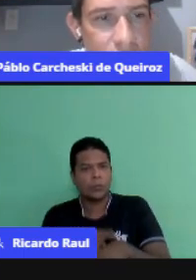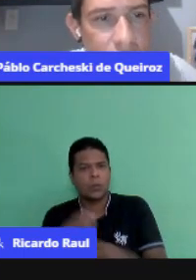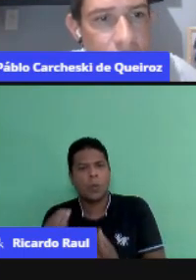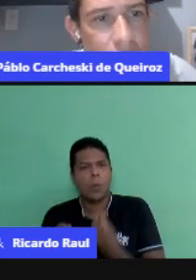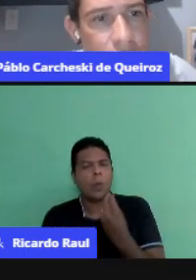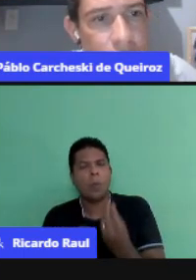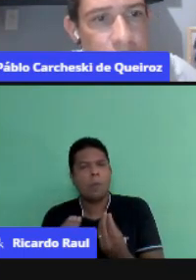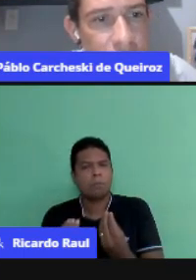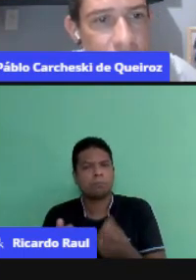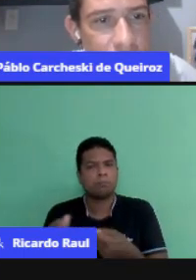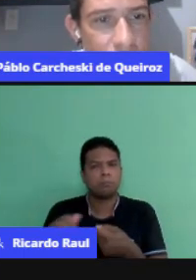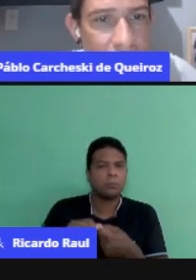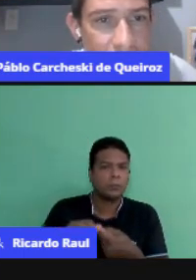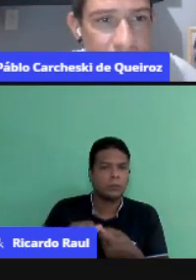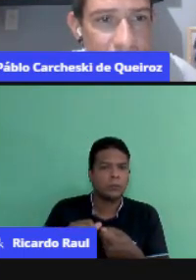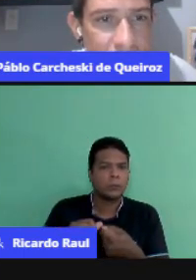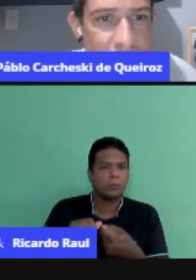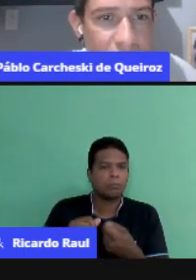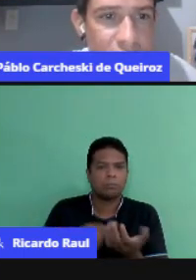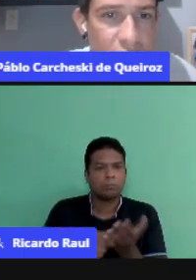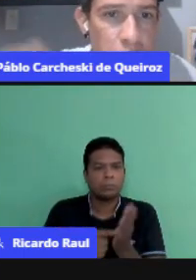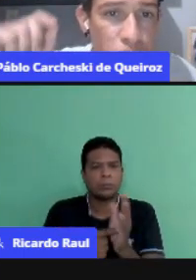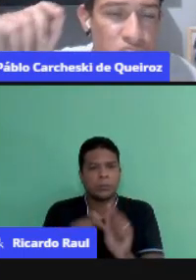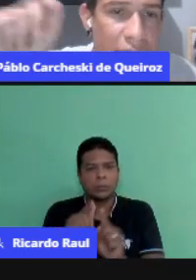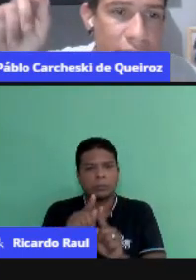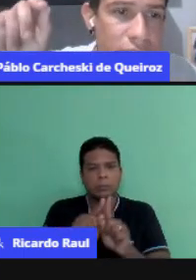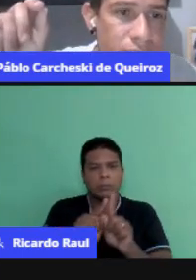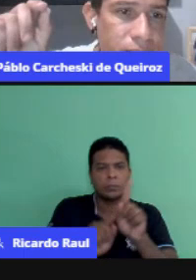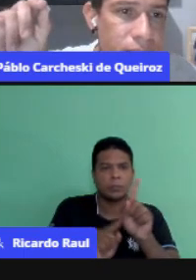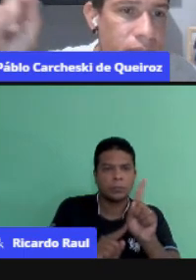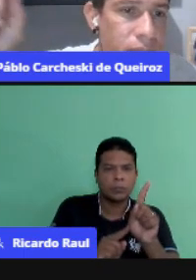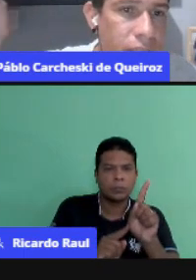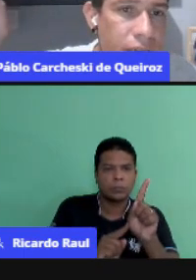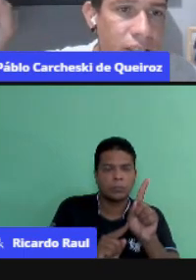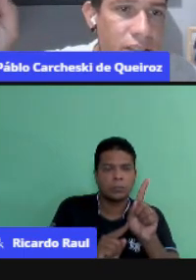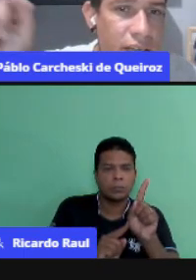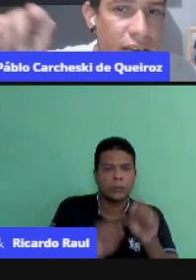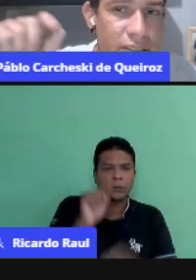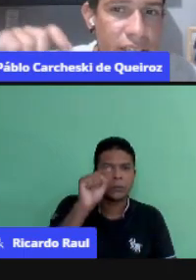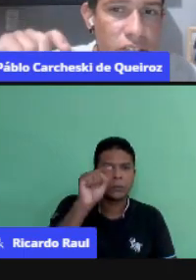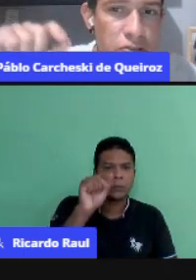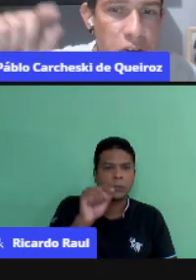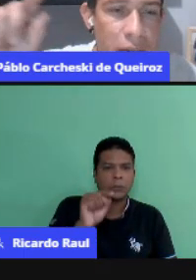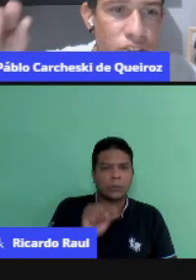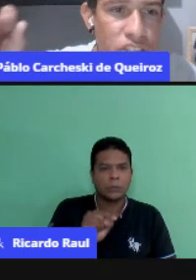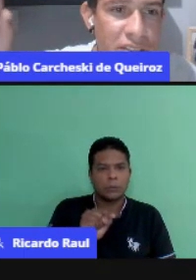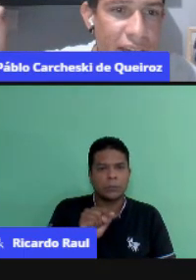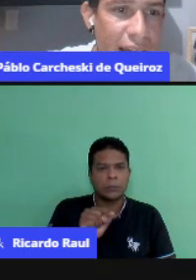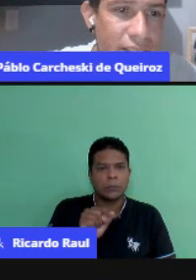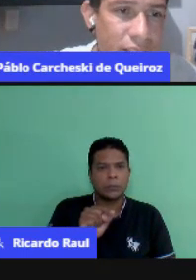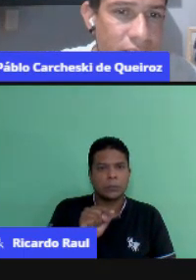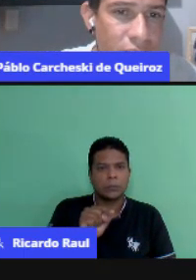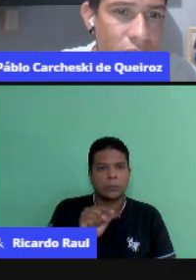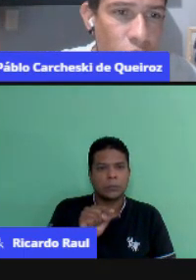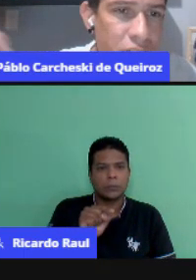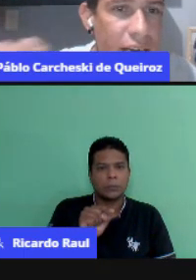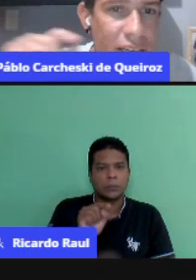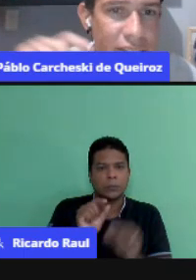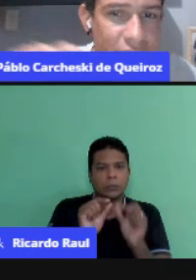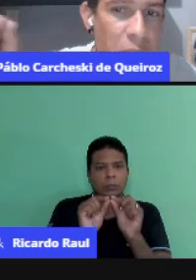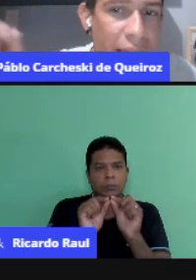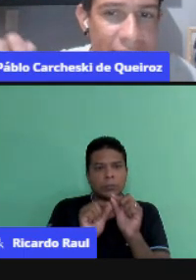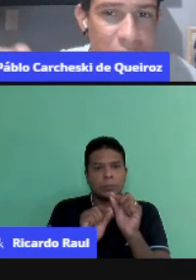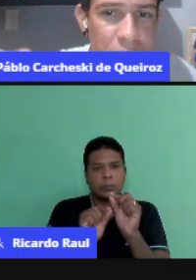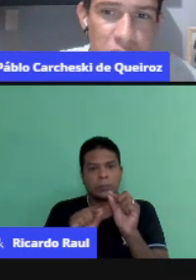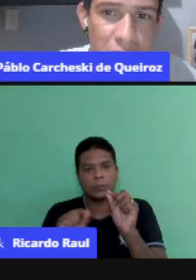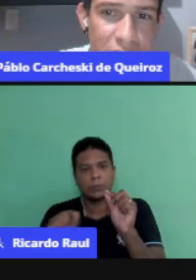seria essa representação gráfica, né? Será que ela seria pontilhada, né? Será que ela seria no formato de escada? Ou será